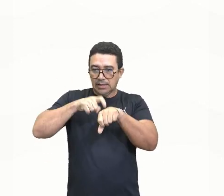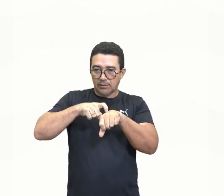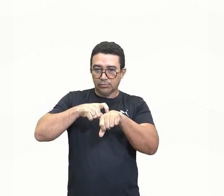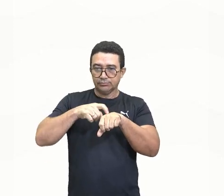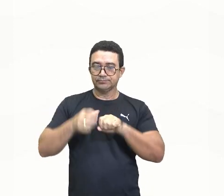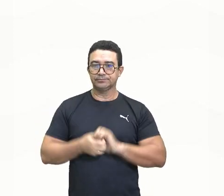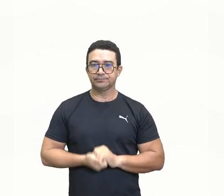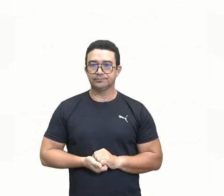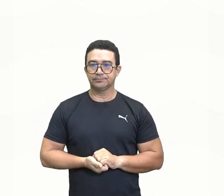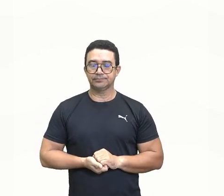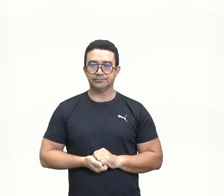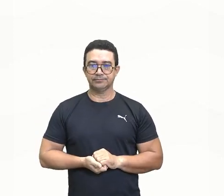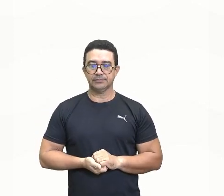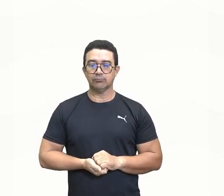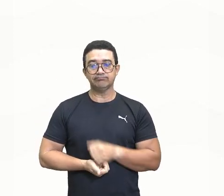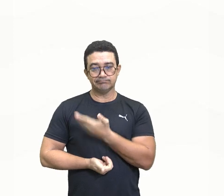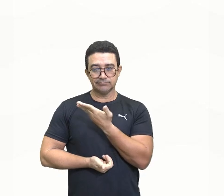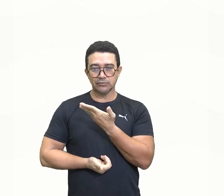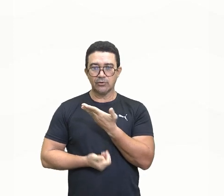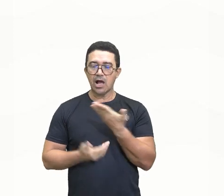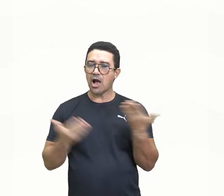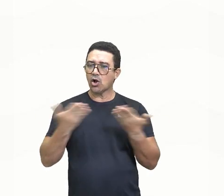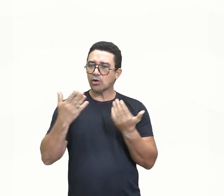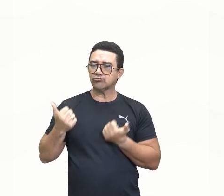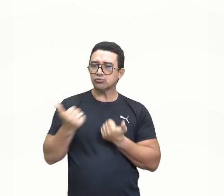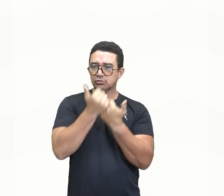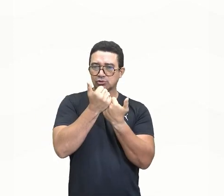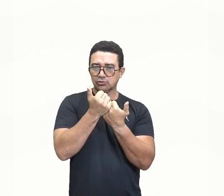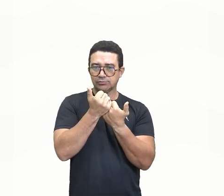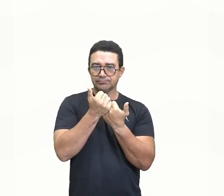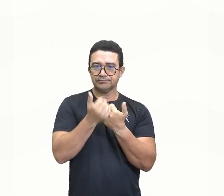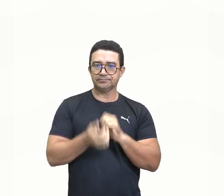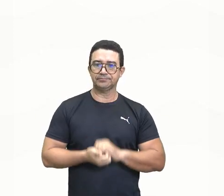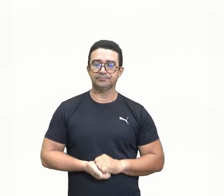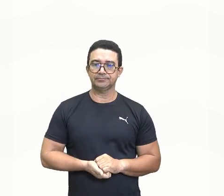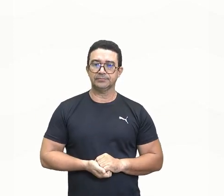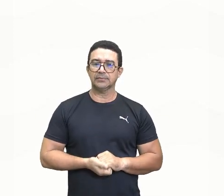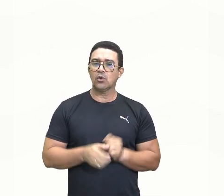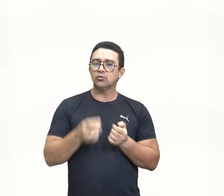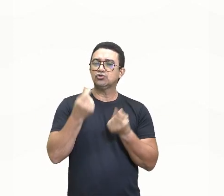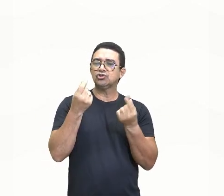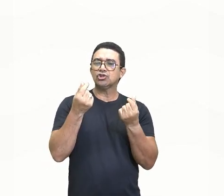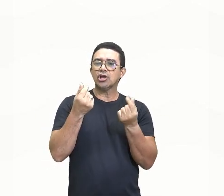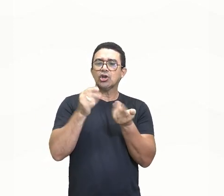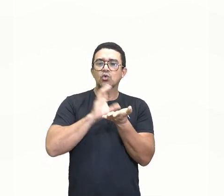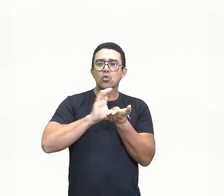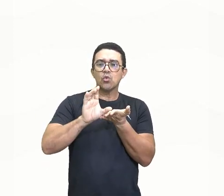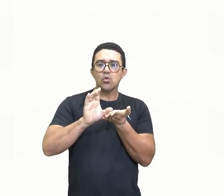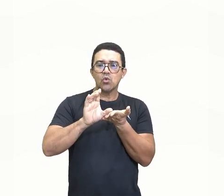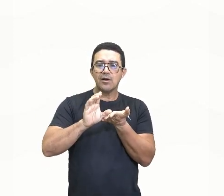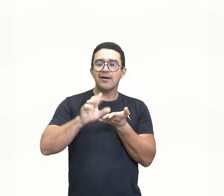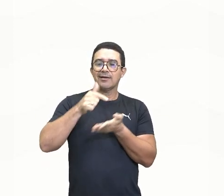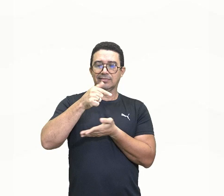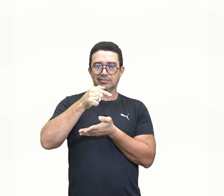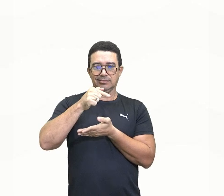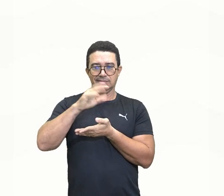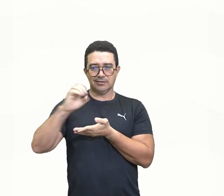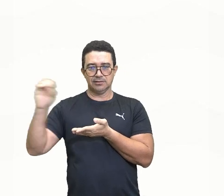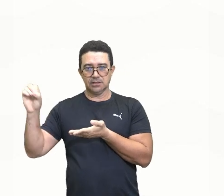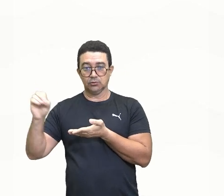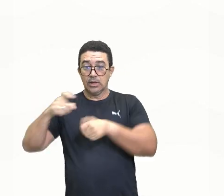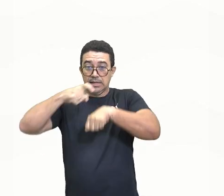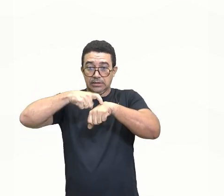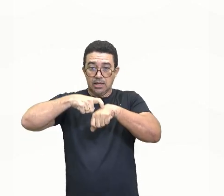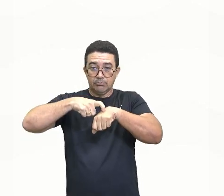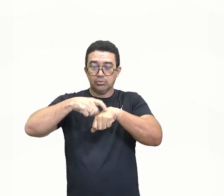em destaque para que a gente possa substituir na expressão. Capital, que é o C, 700. O